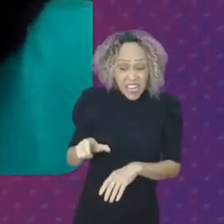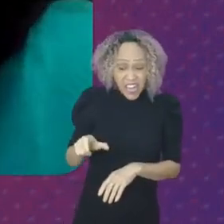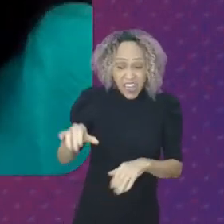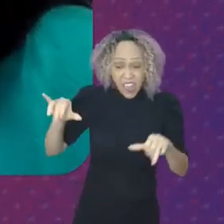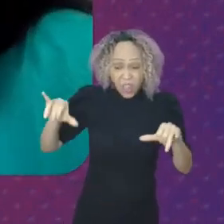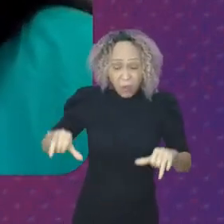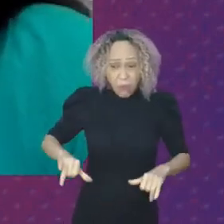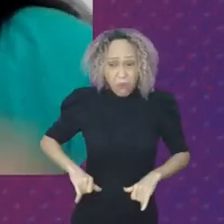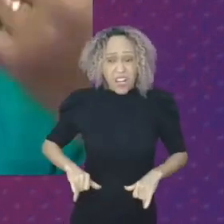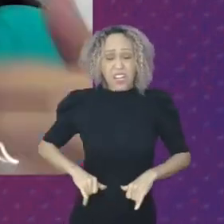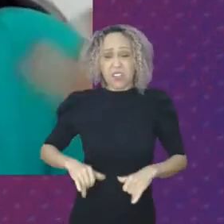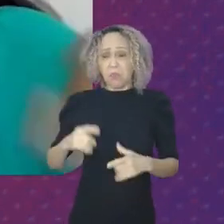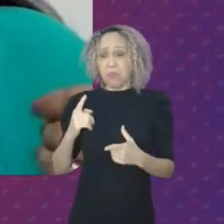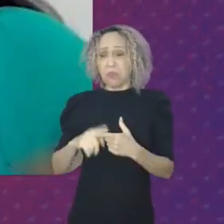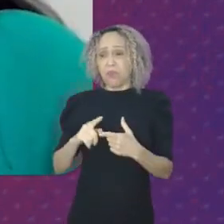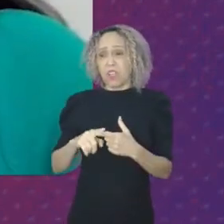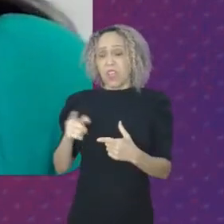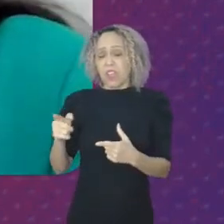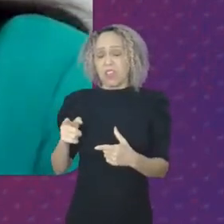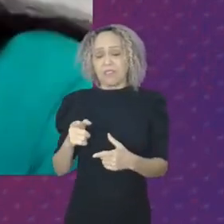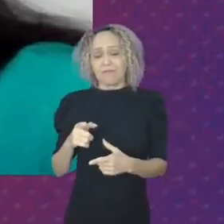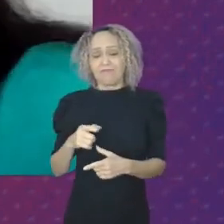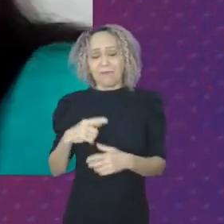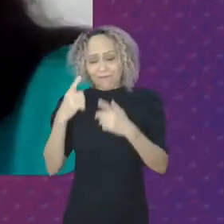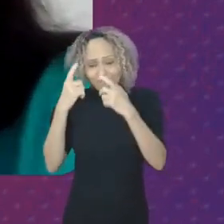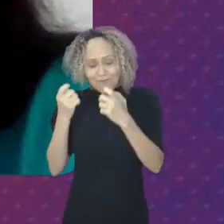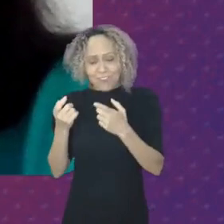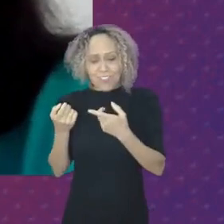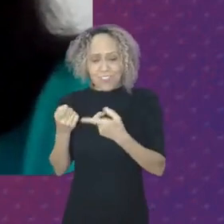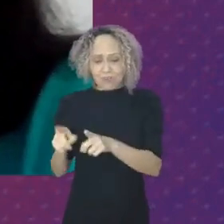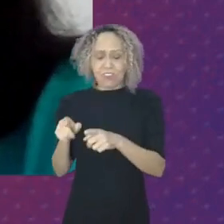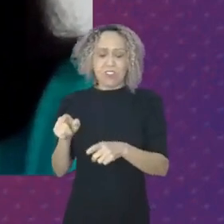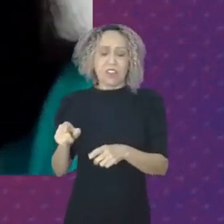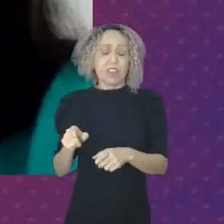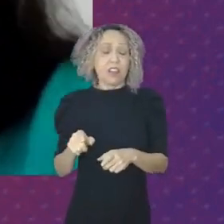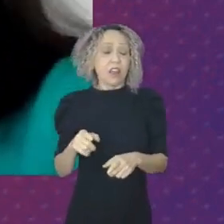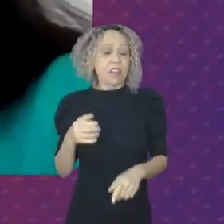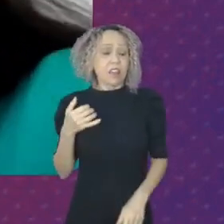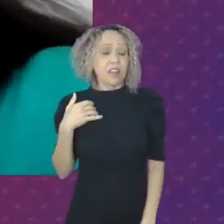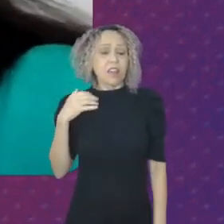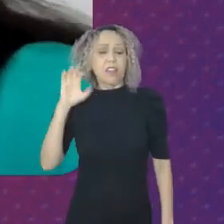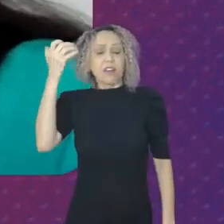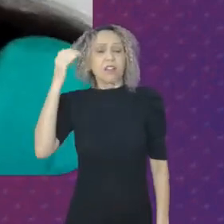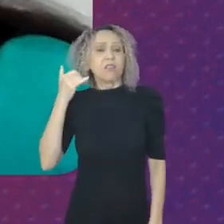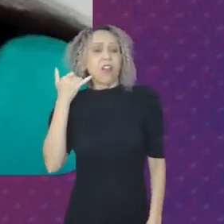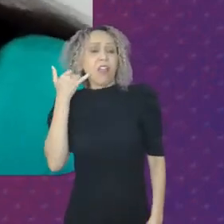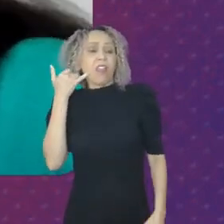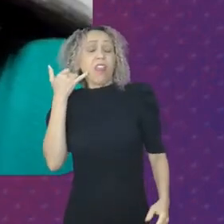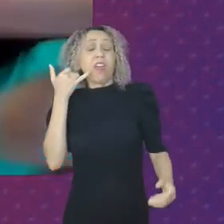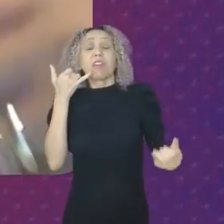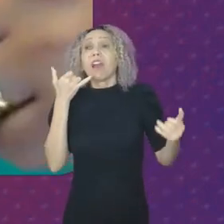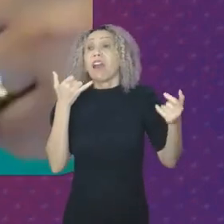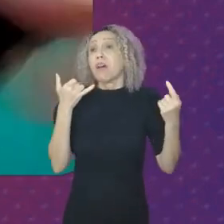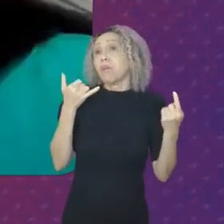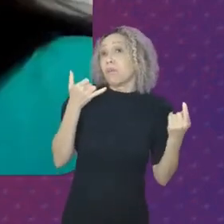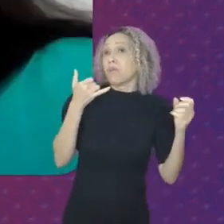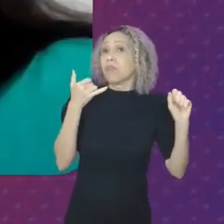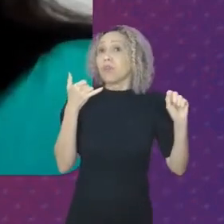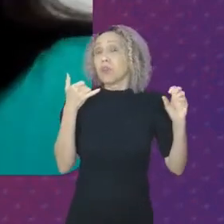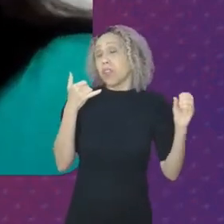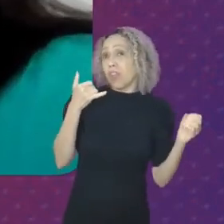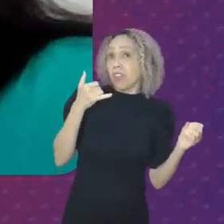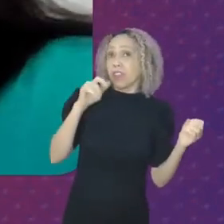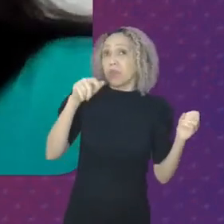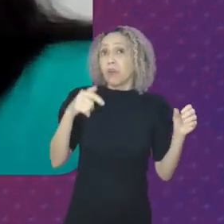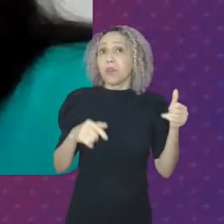que é um risco iminente, e ela perde tempo ali fazendo o registro da denúncia, porque tem que passar por um formulário.